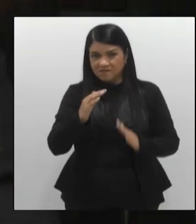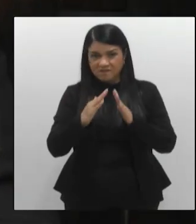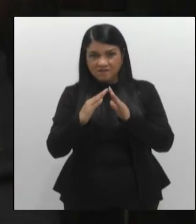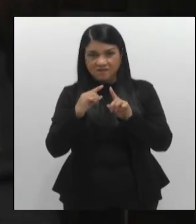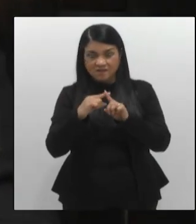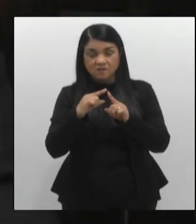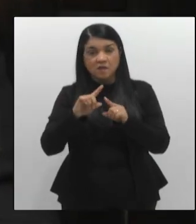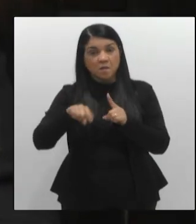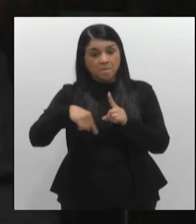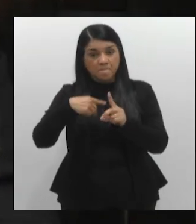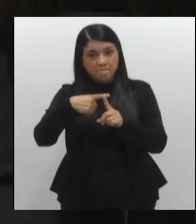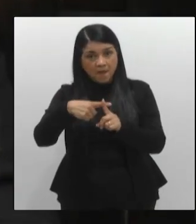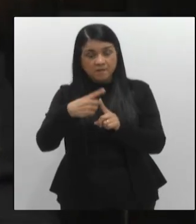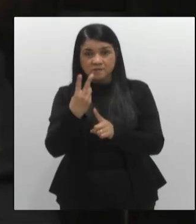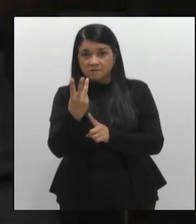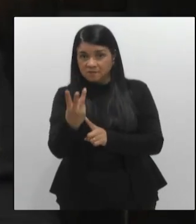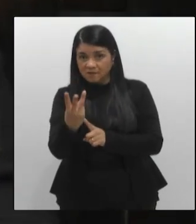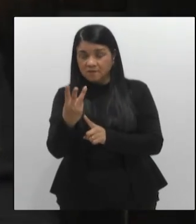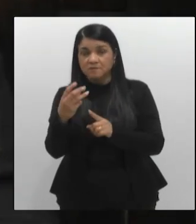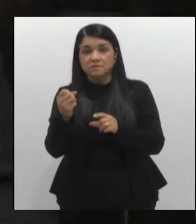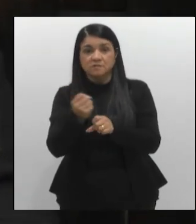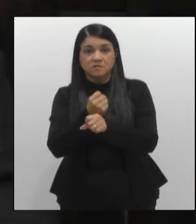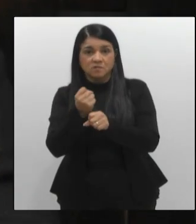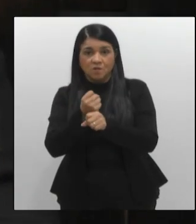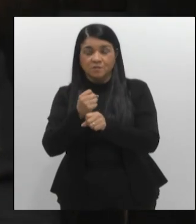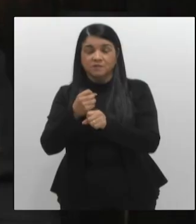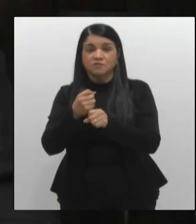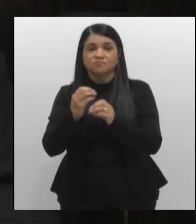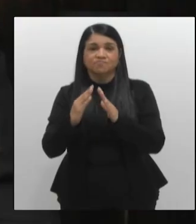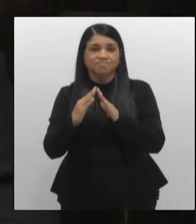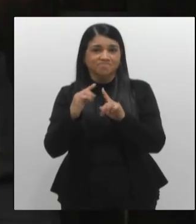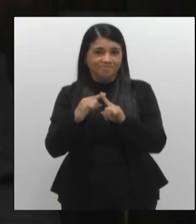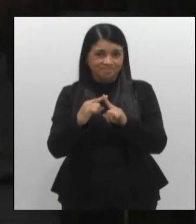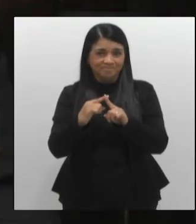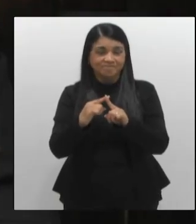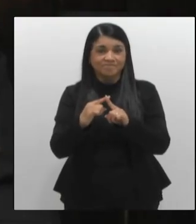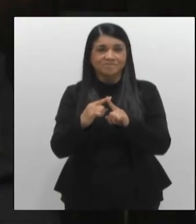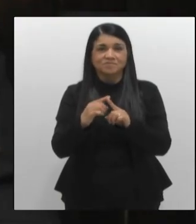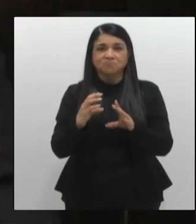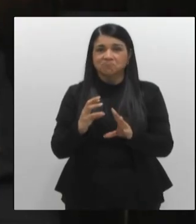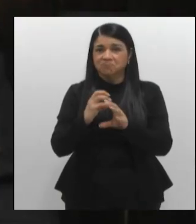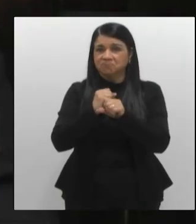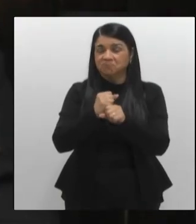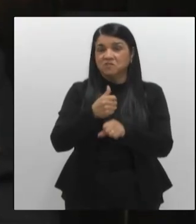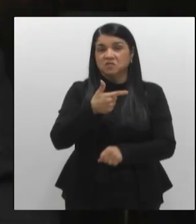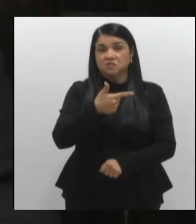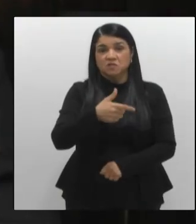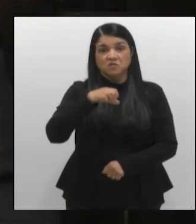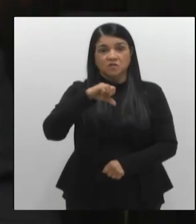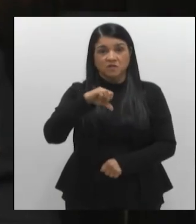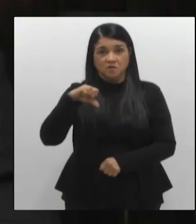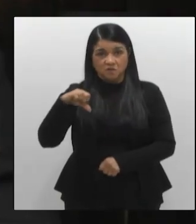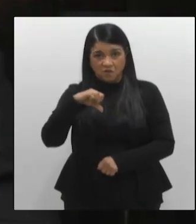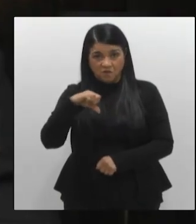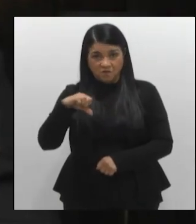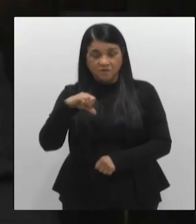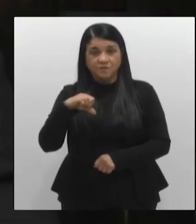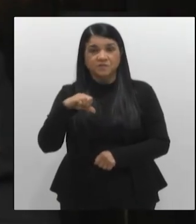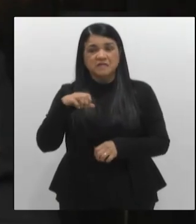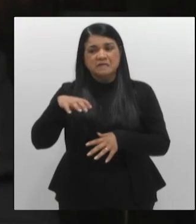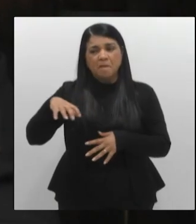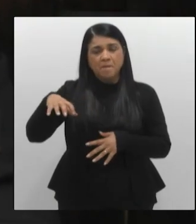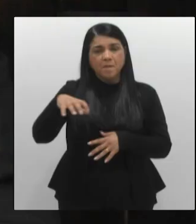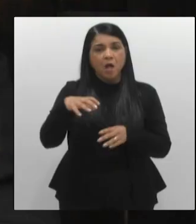sendo preparadas para os próximos meses. Chegaremos a 299. Centenas de